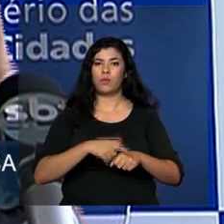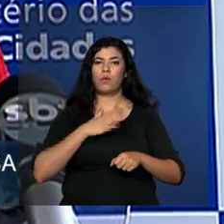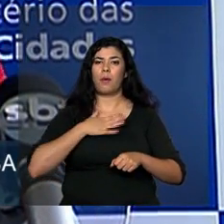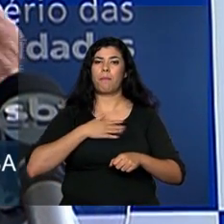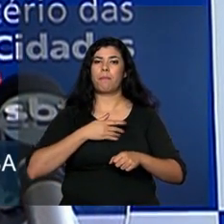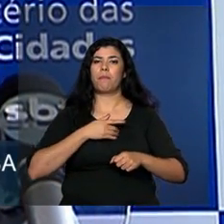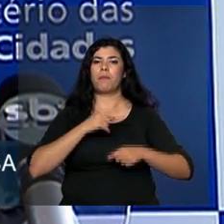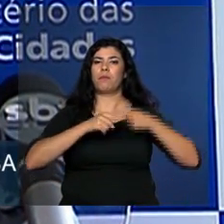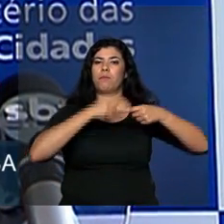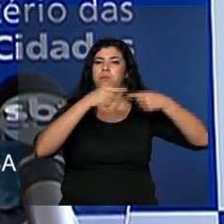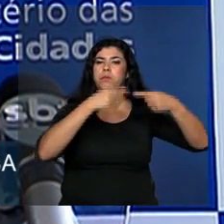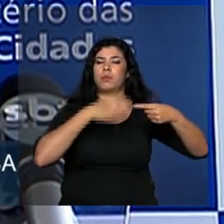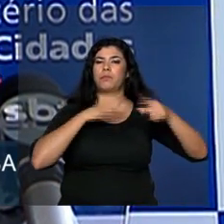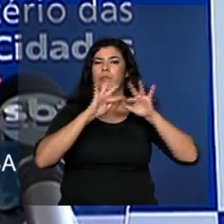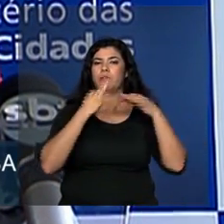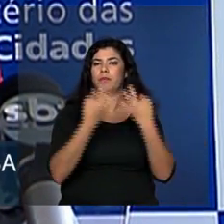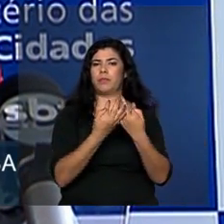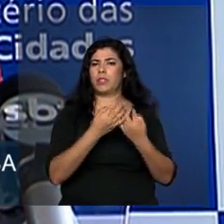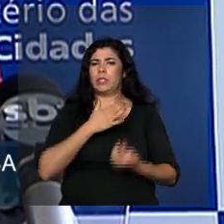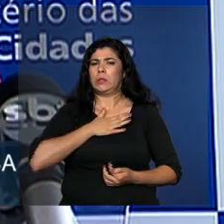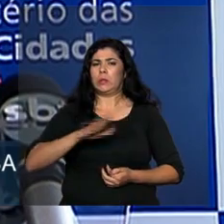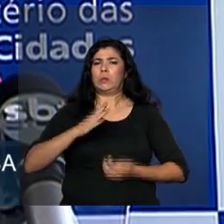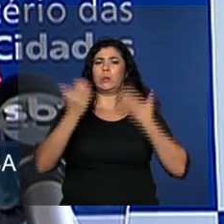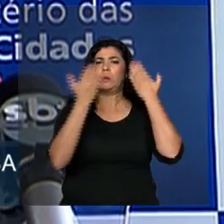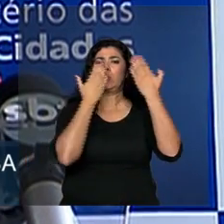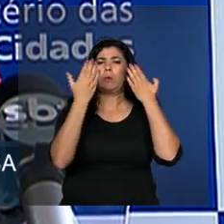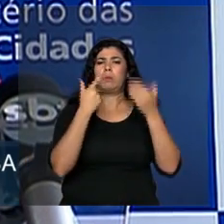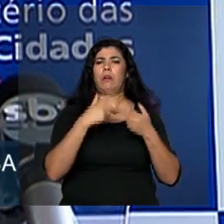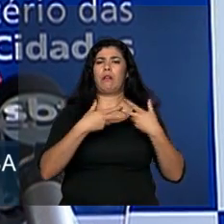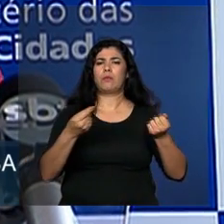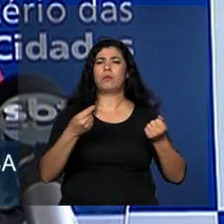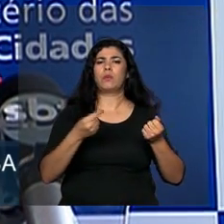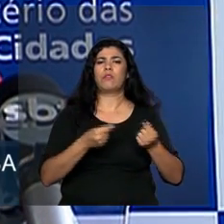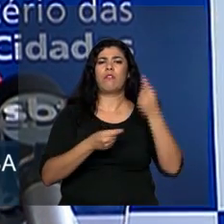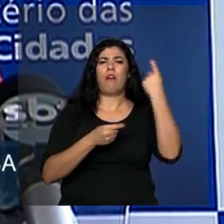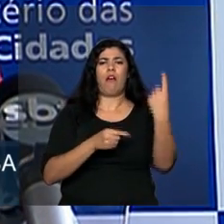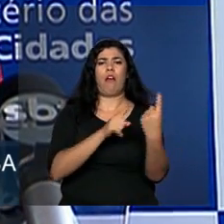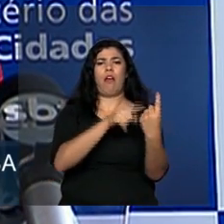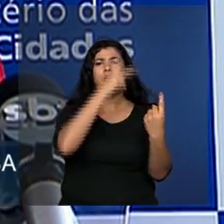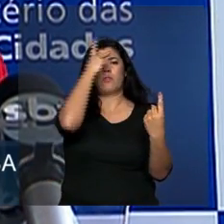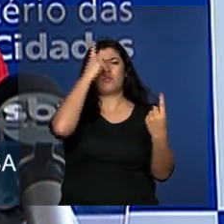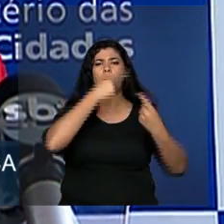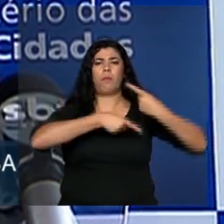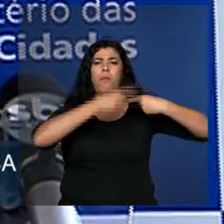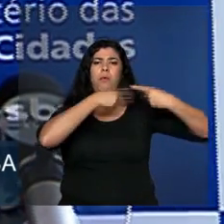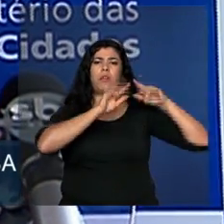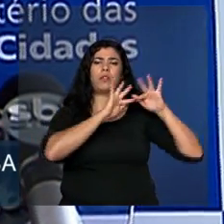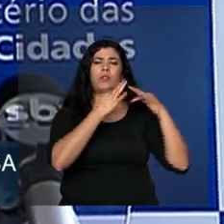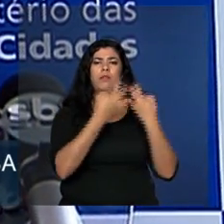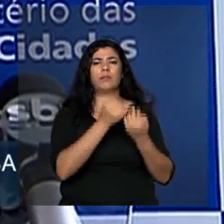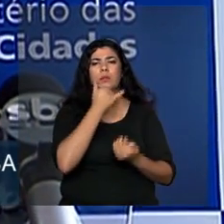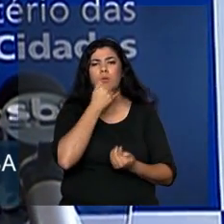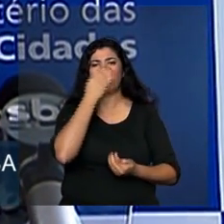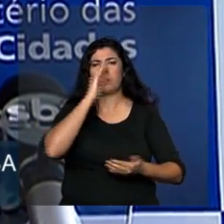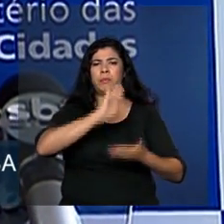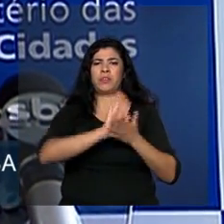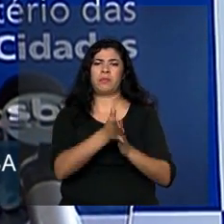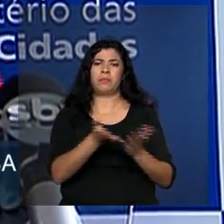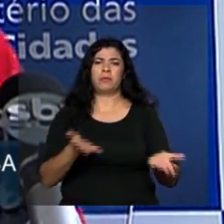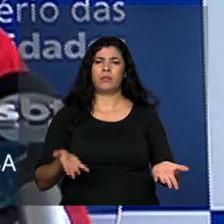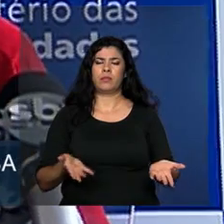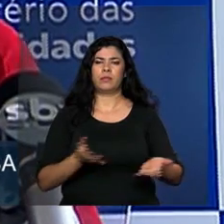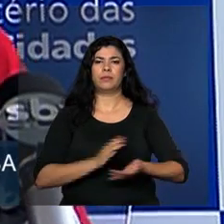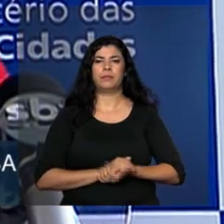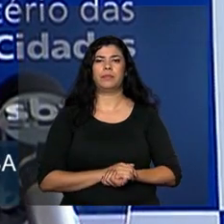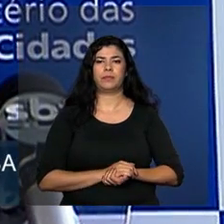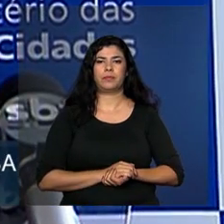coisa, eu não gosto desse tipo de qualificação. Acho extremamente preconceituoso. Me desculpe. Amanhã está prevista a votação. Amanhã está prevista a